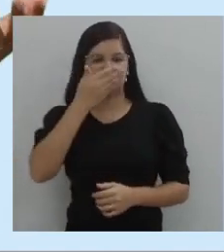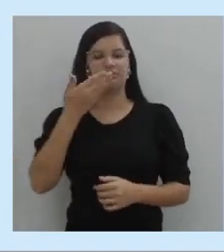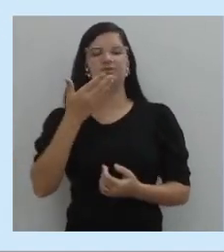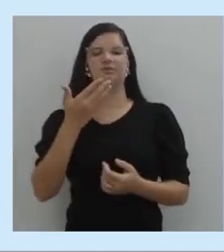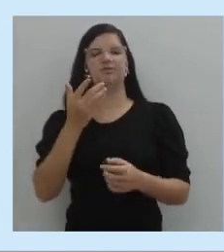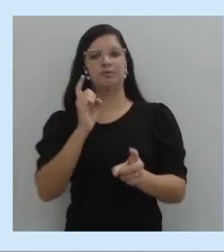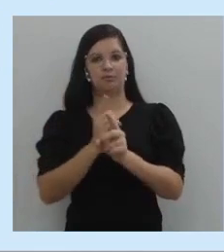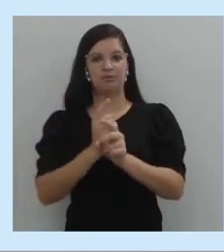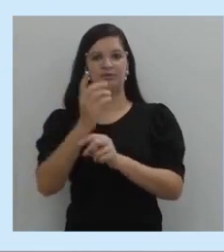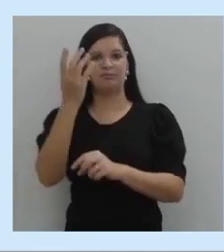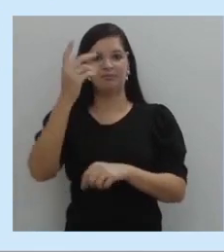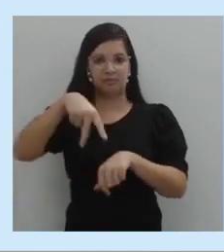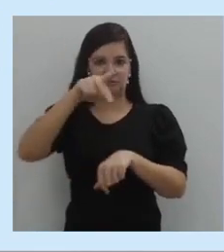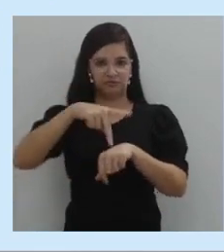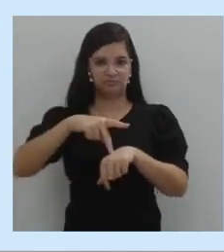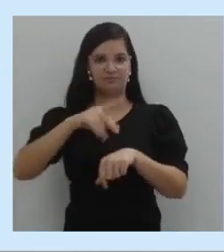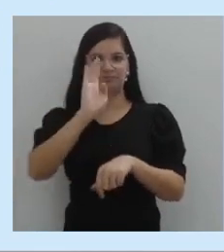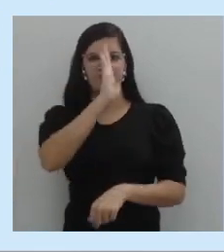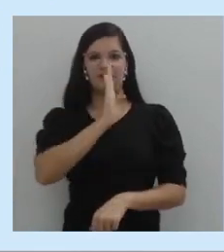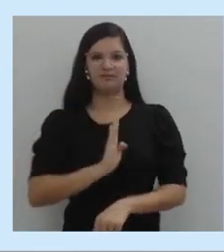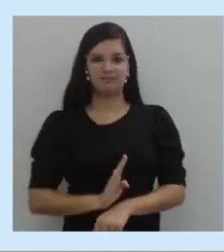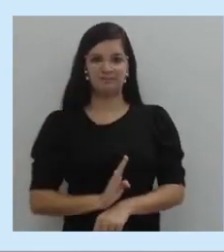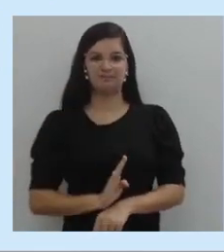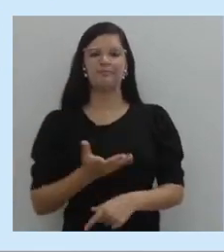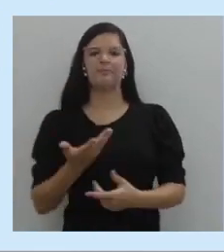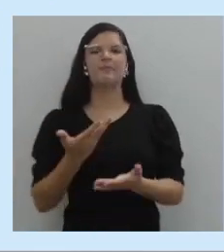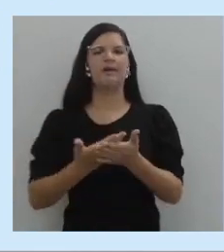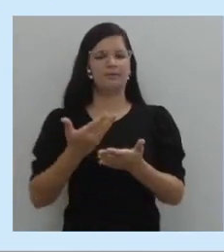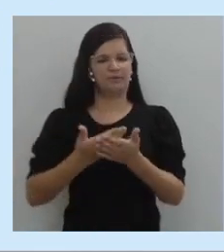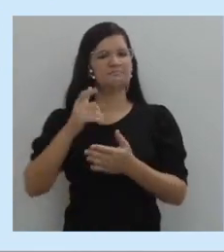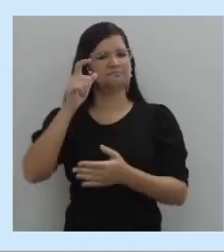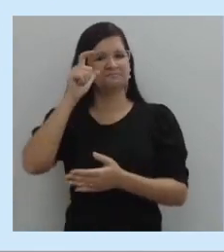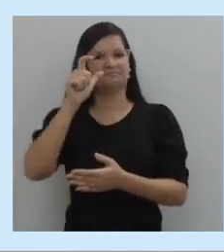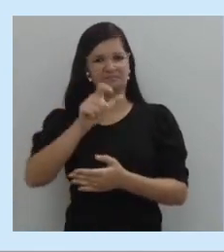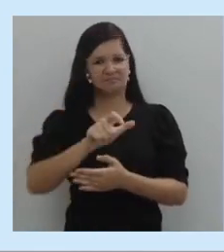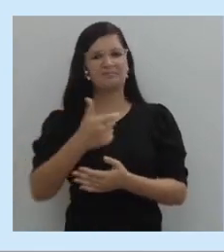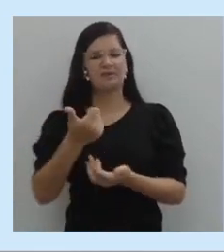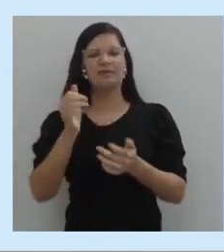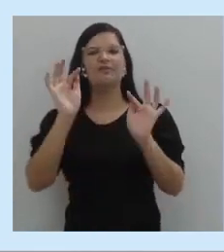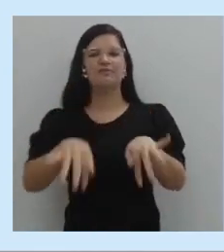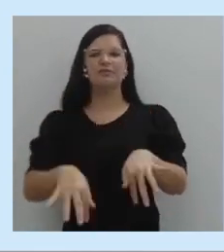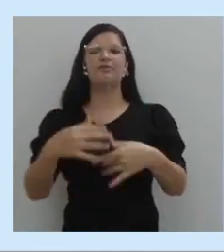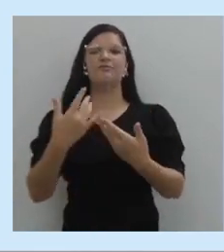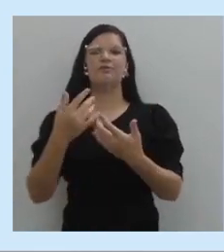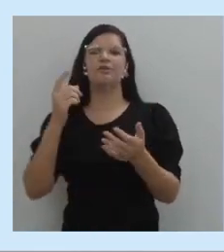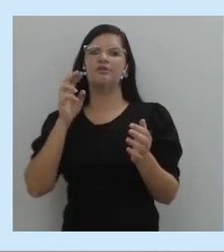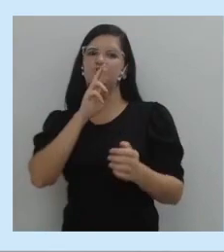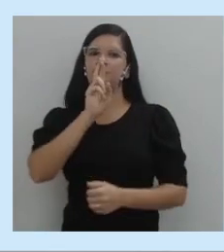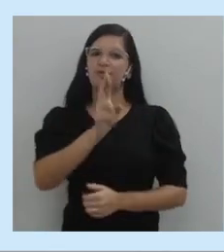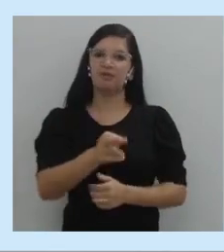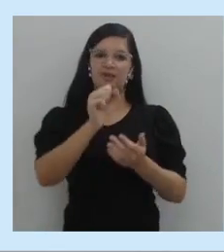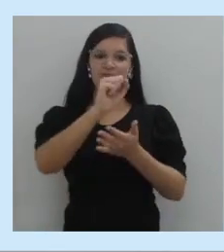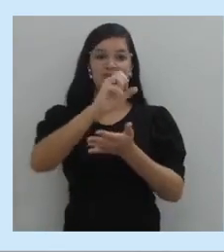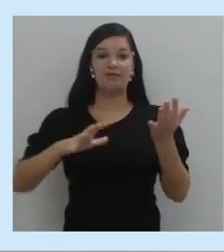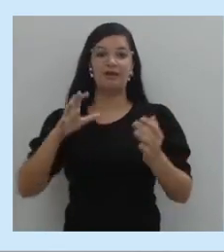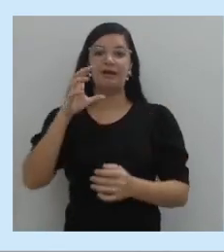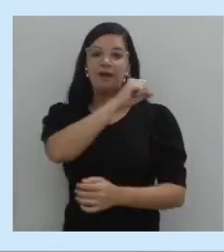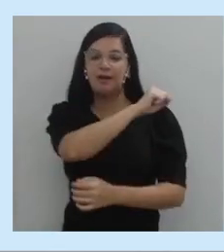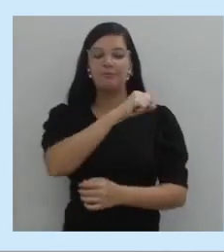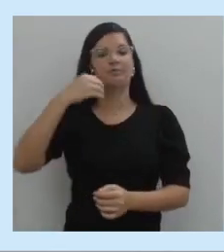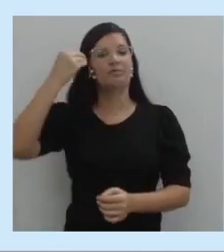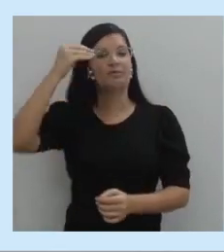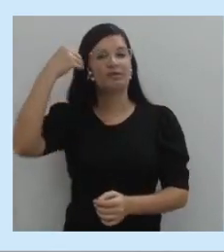aqui no nosso país, tá? Então, a aula está bem interessante. Ao final, vamos fazer uma questãozinha bem rápida para testar o nível de